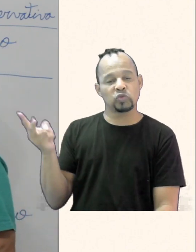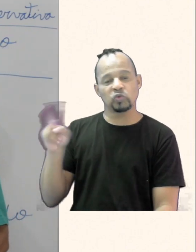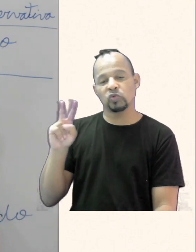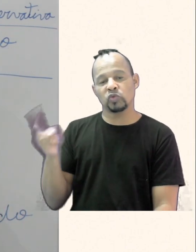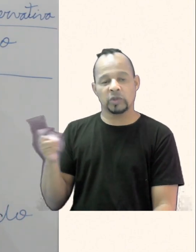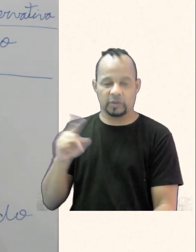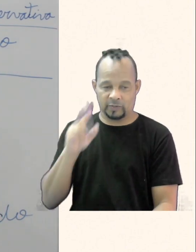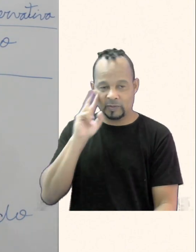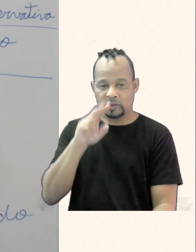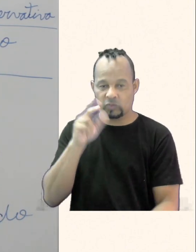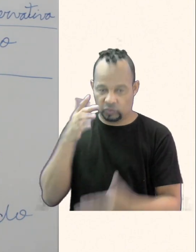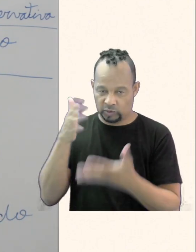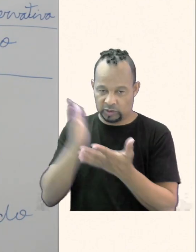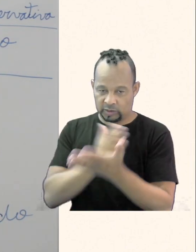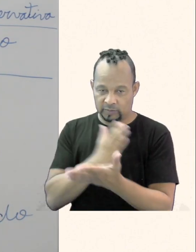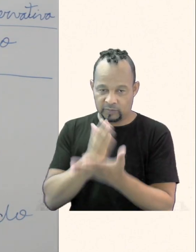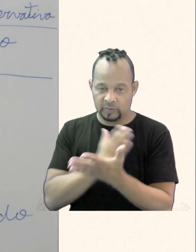livros.